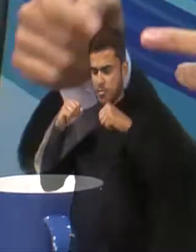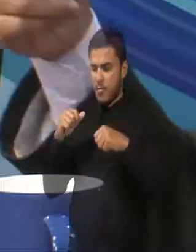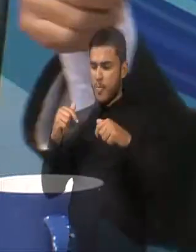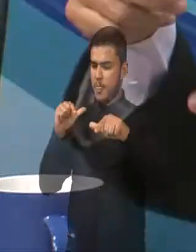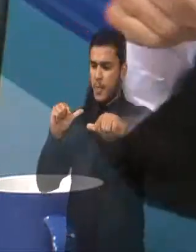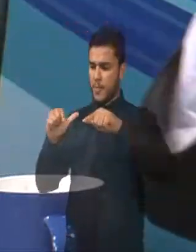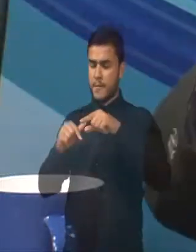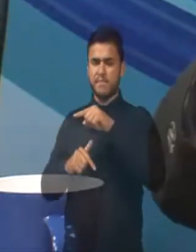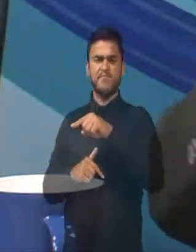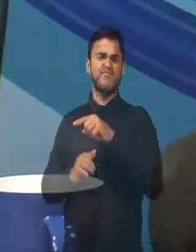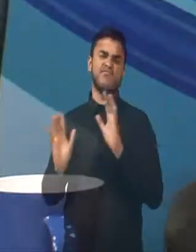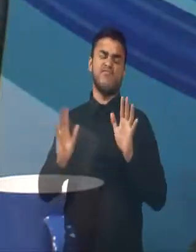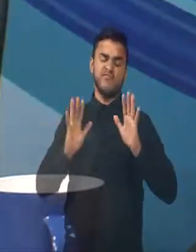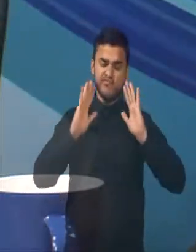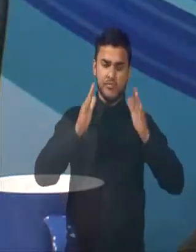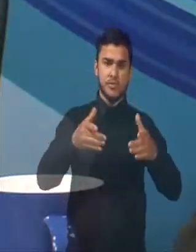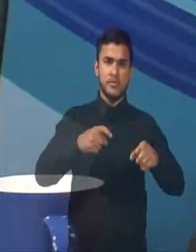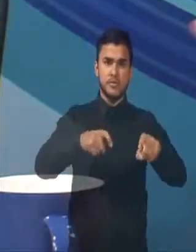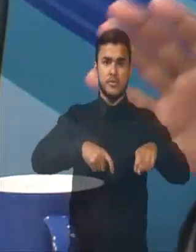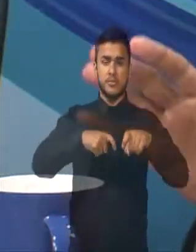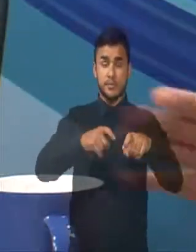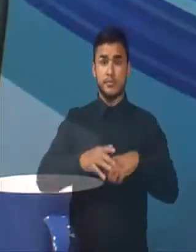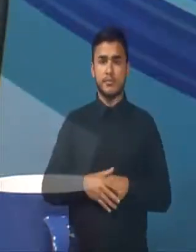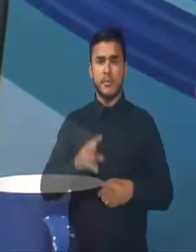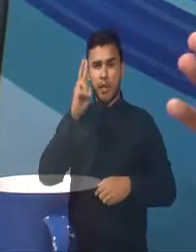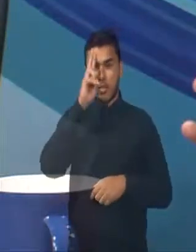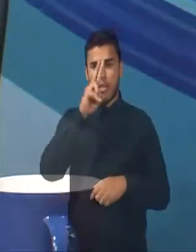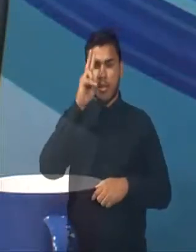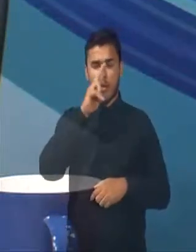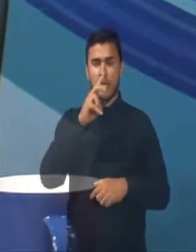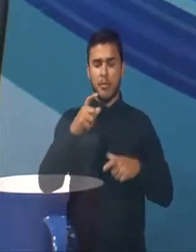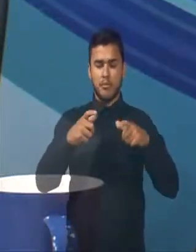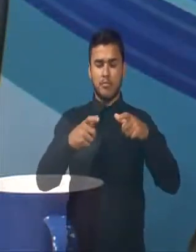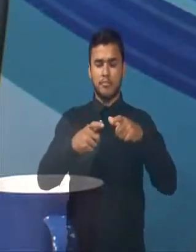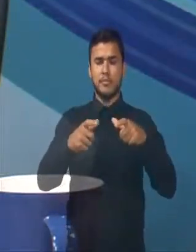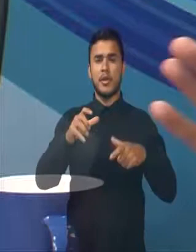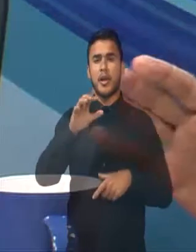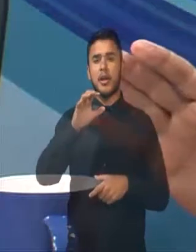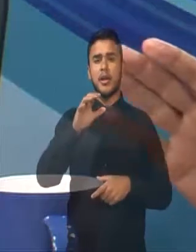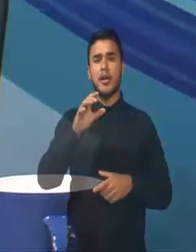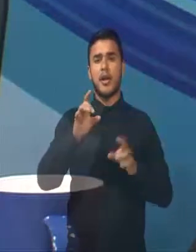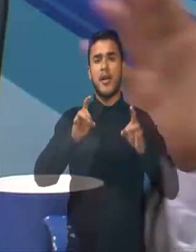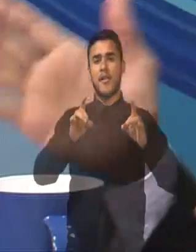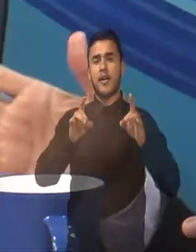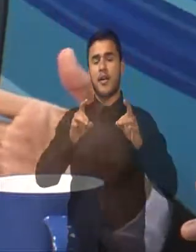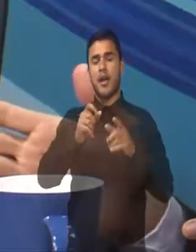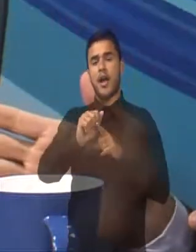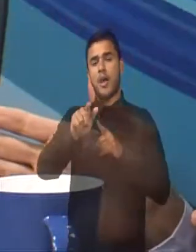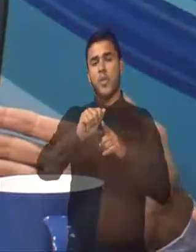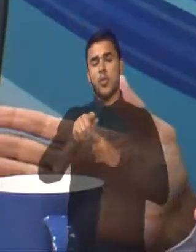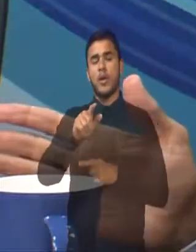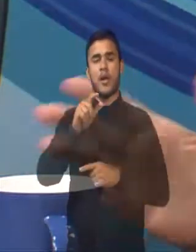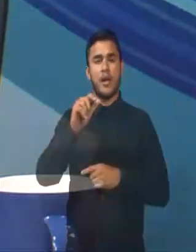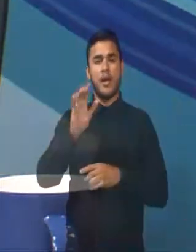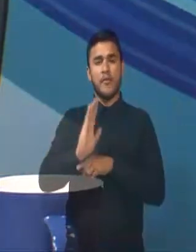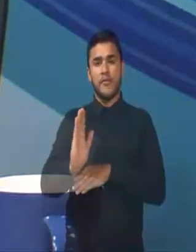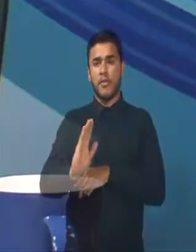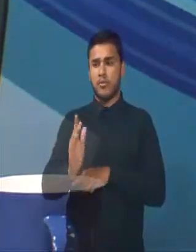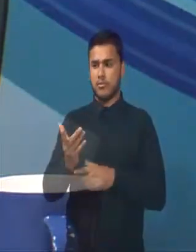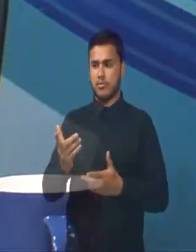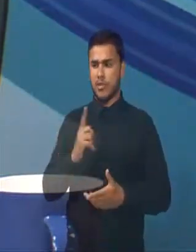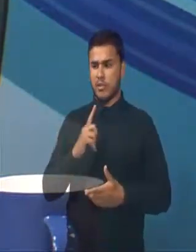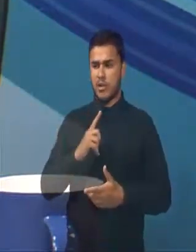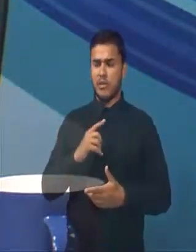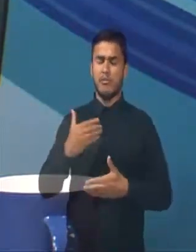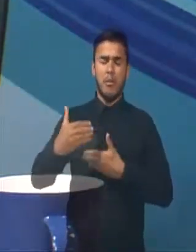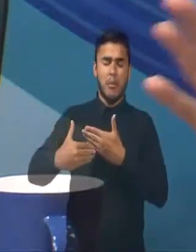você alugava filme nas locadoras. As locadoras, que também já passaram, também não iam empregar ex-trabalhador de enxada. E